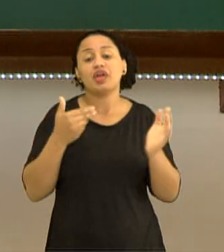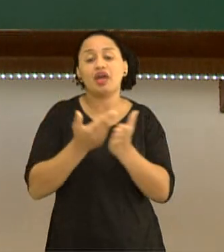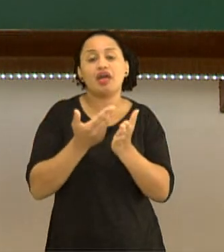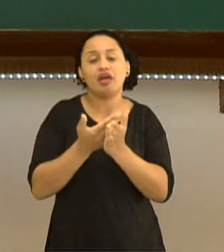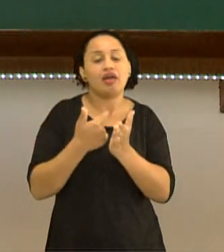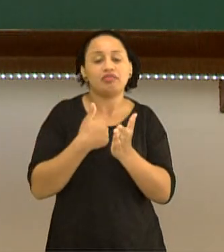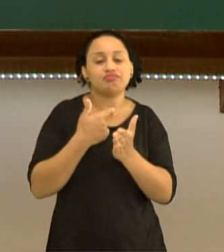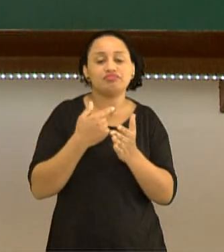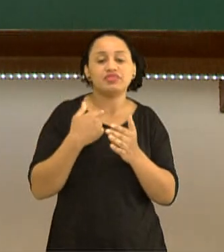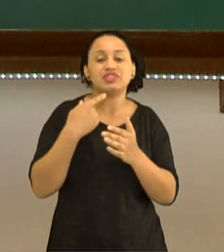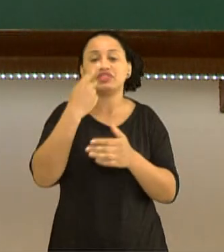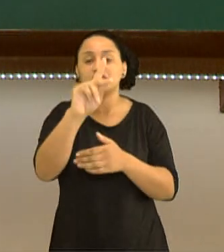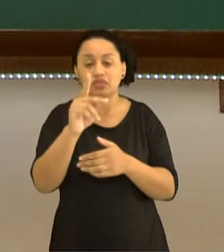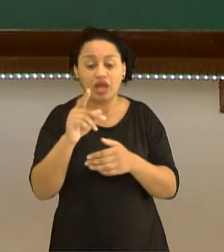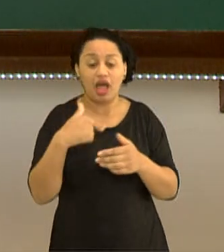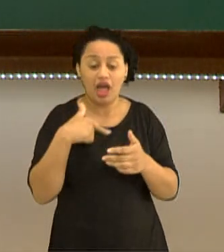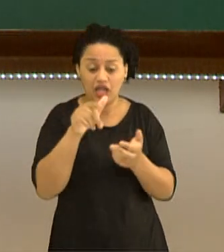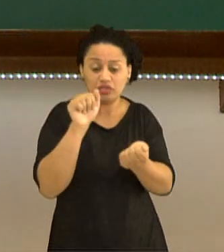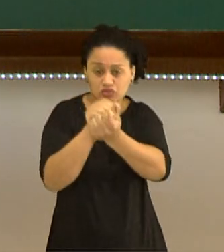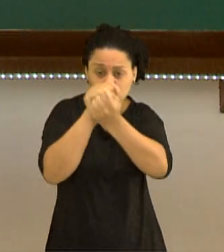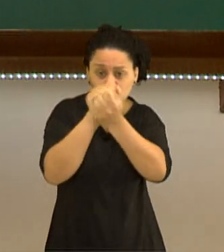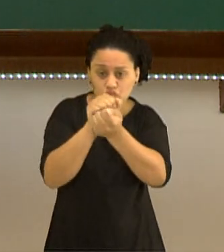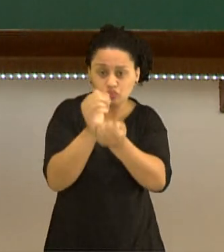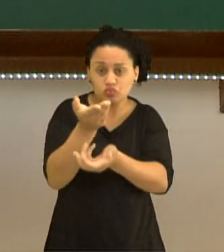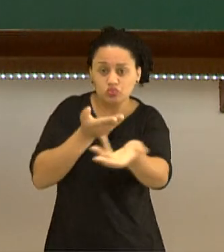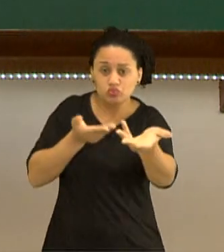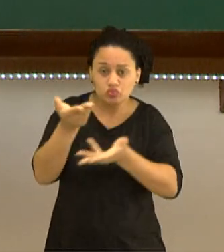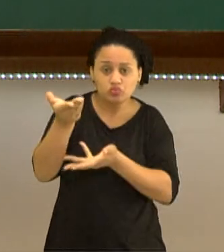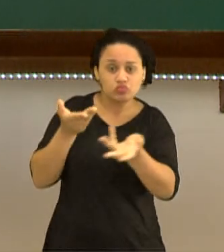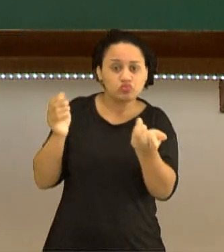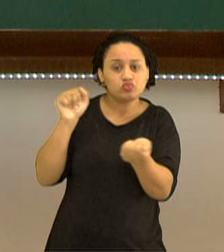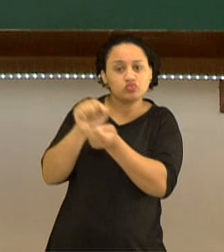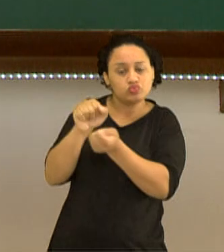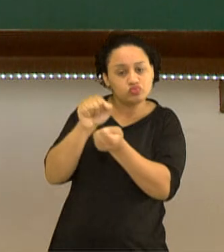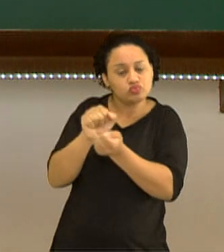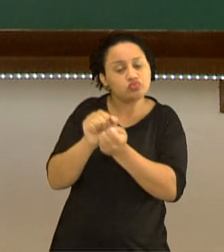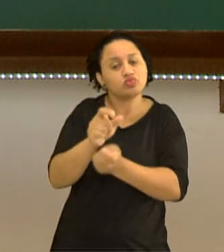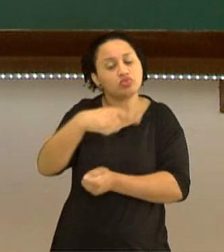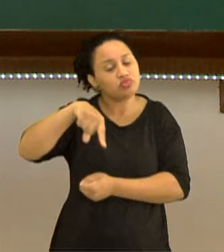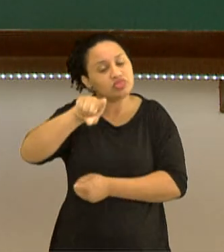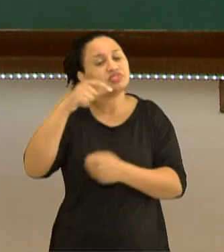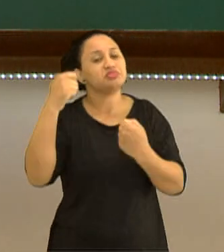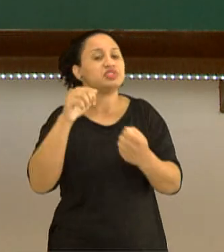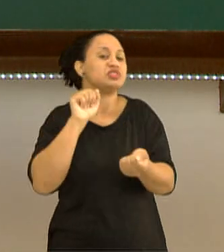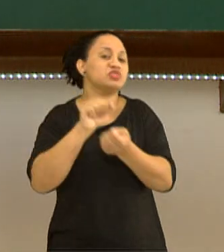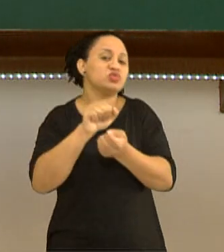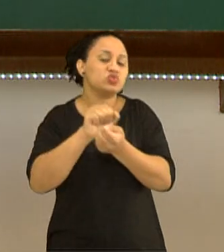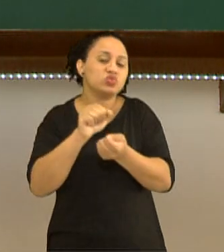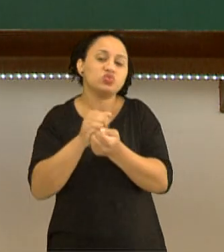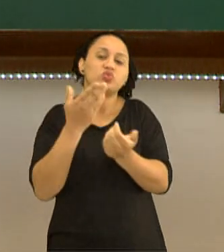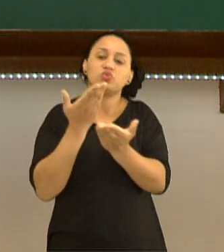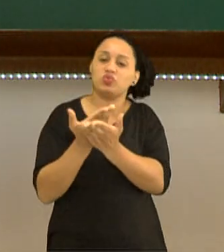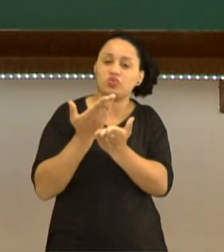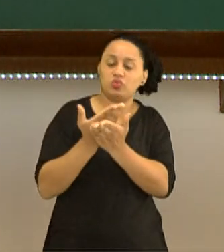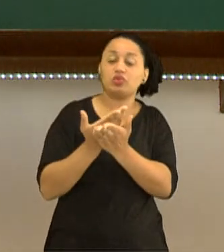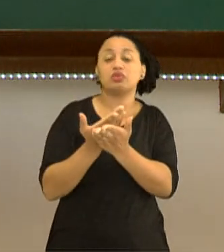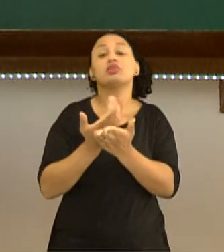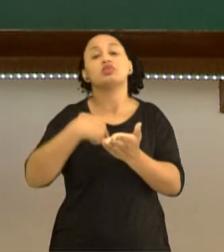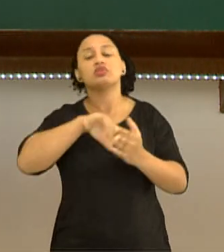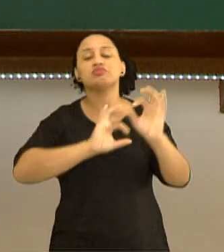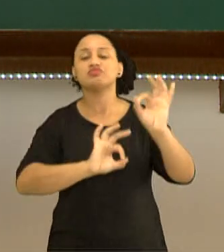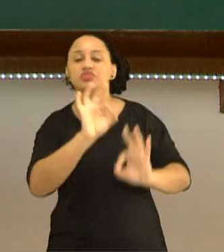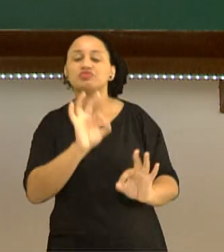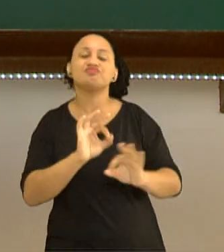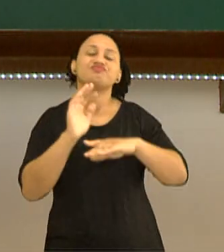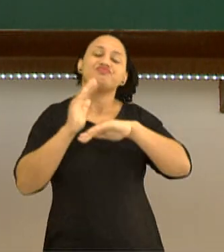é para vocês, a aula é com vocês. Vocês têm que estar junto, presente na aula. E nós preparamos com muito